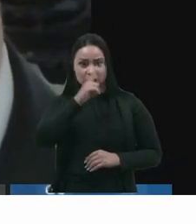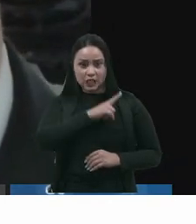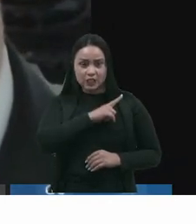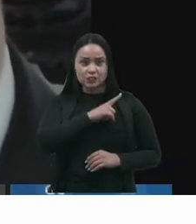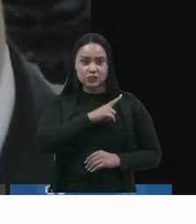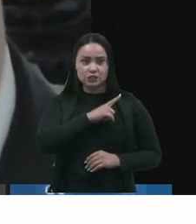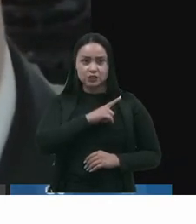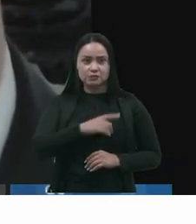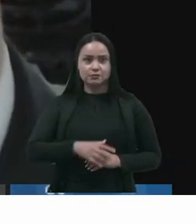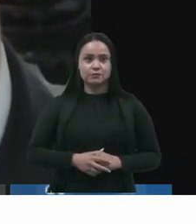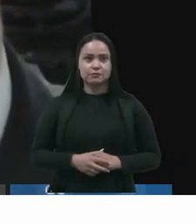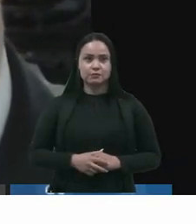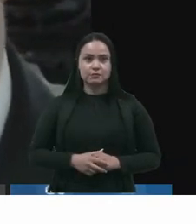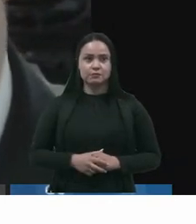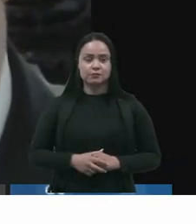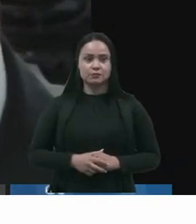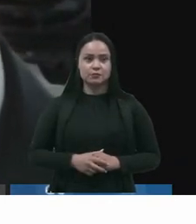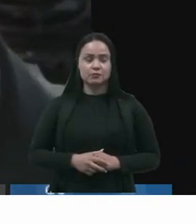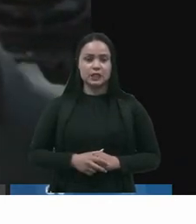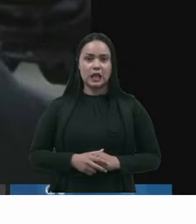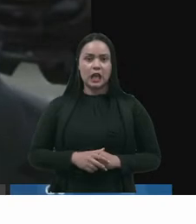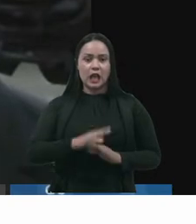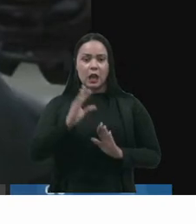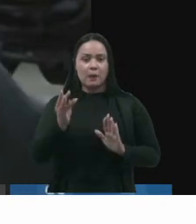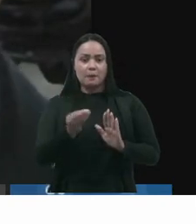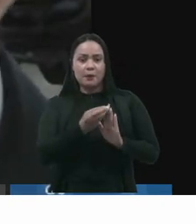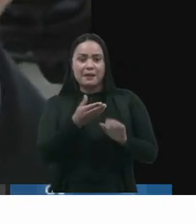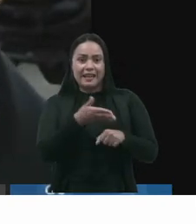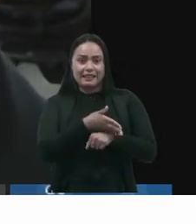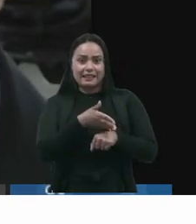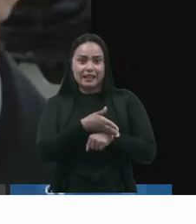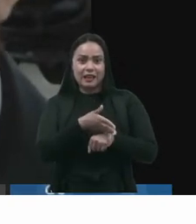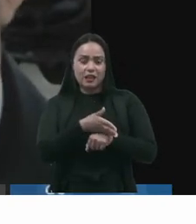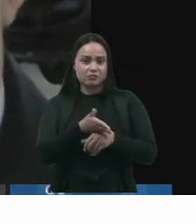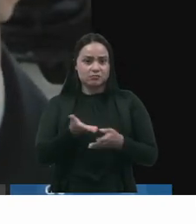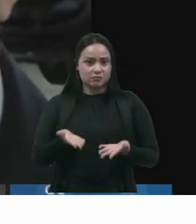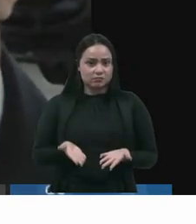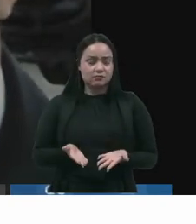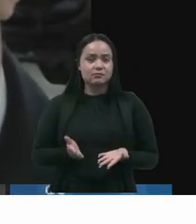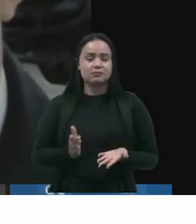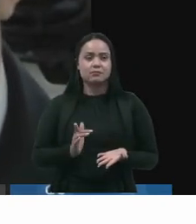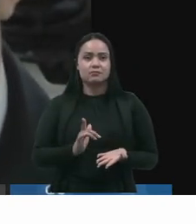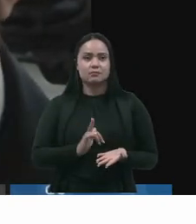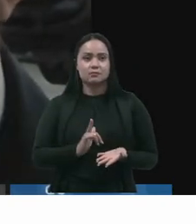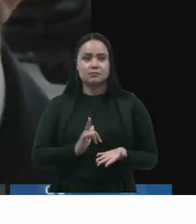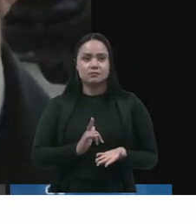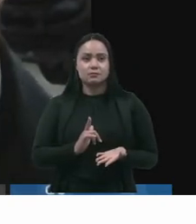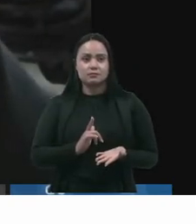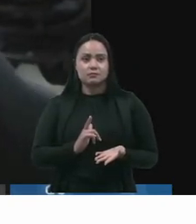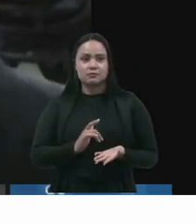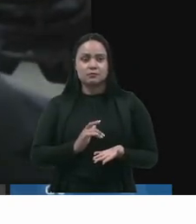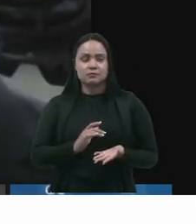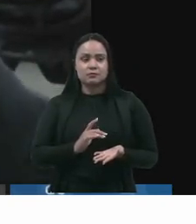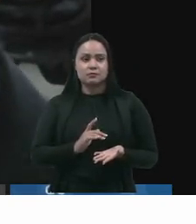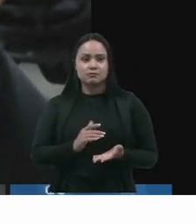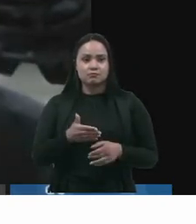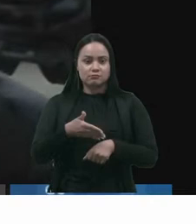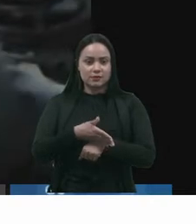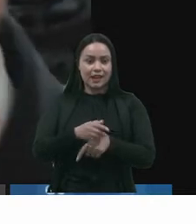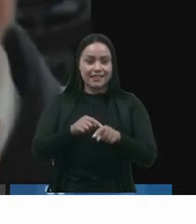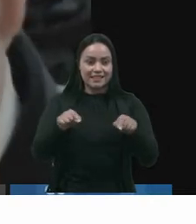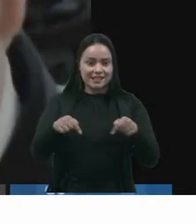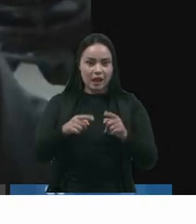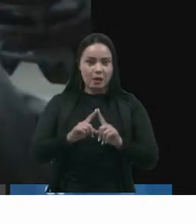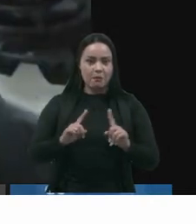para logar, enfim, para ser na sala.